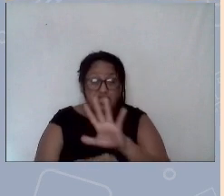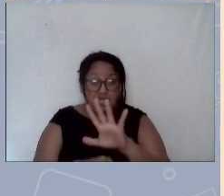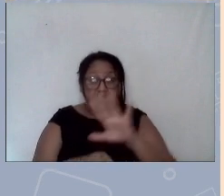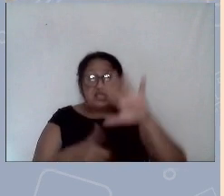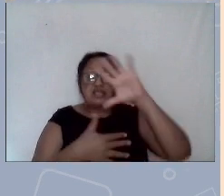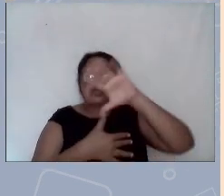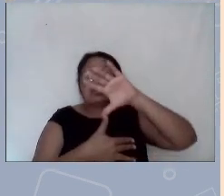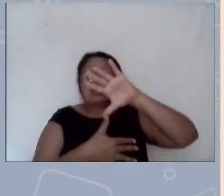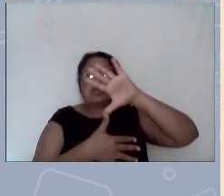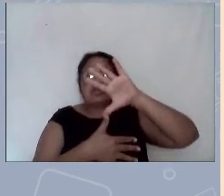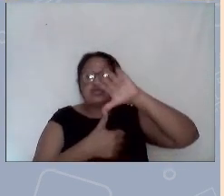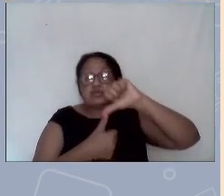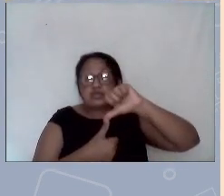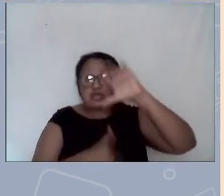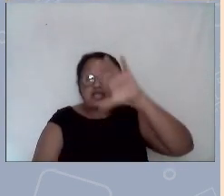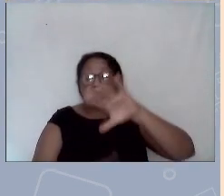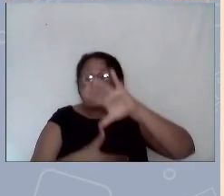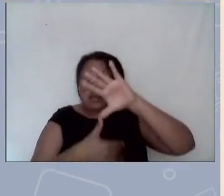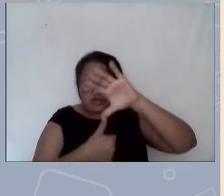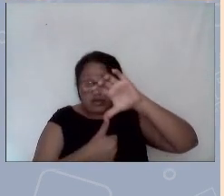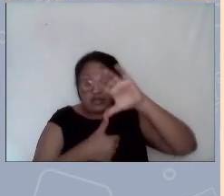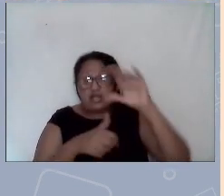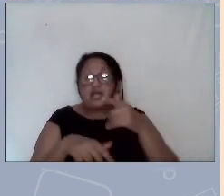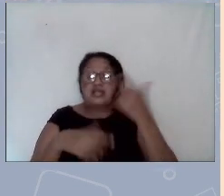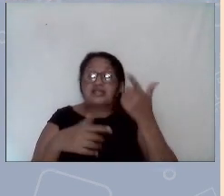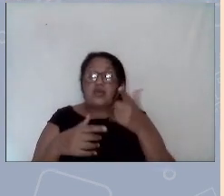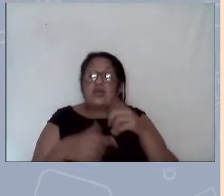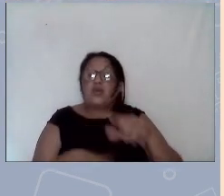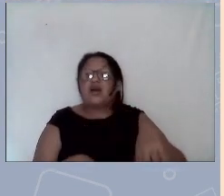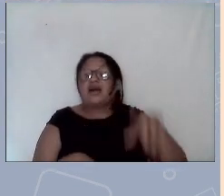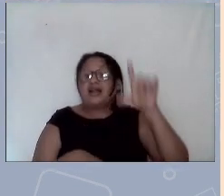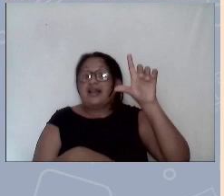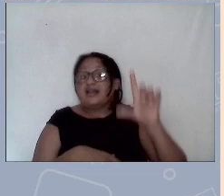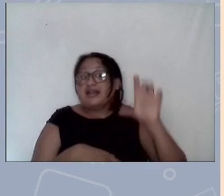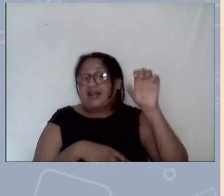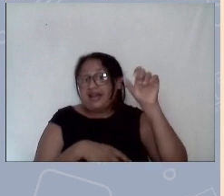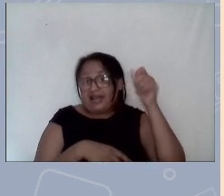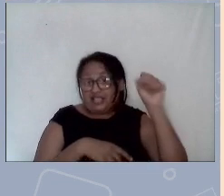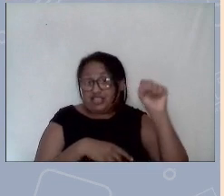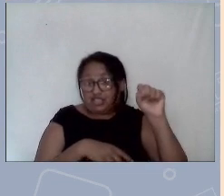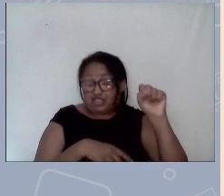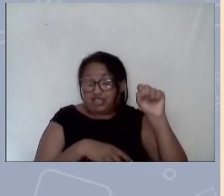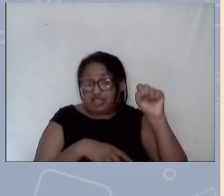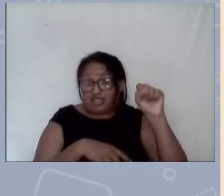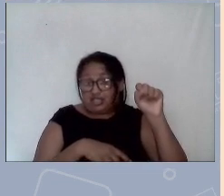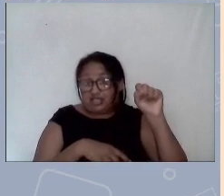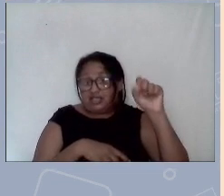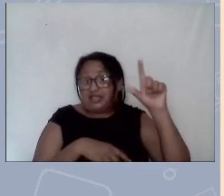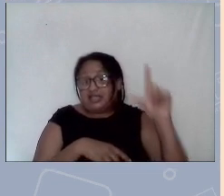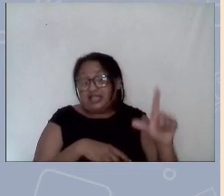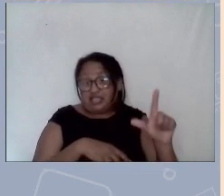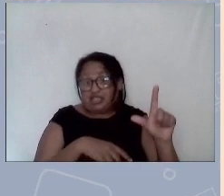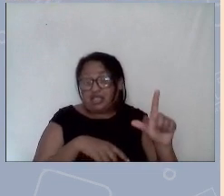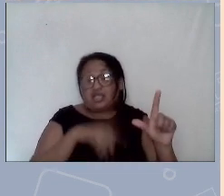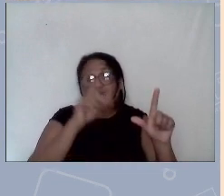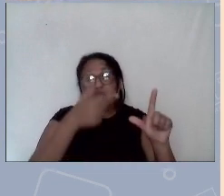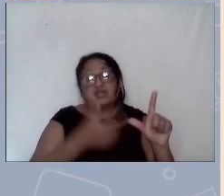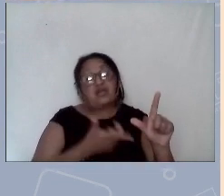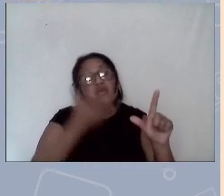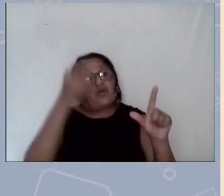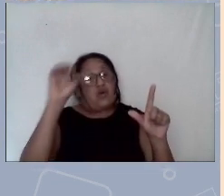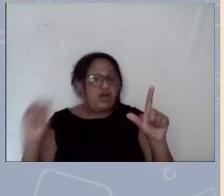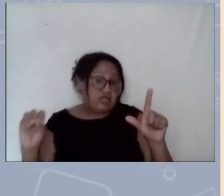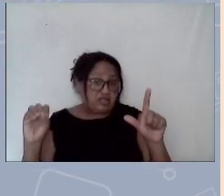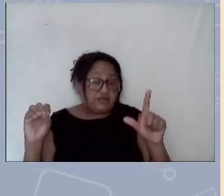tem dois contatos um a leste e um a oeste dessa placa e aí a